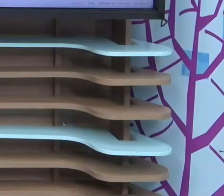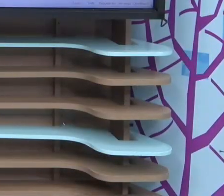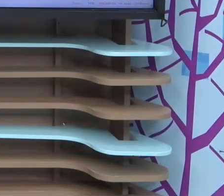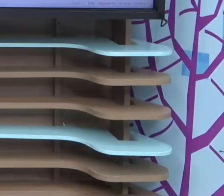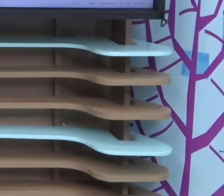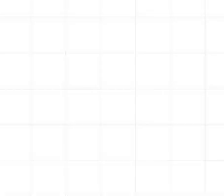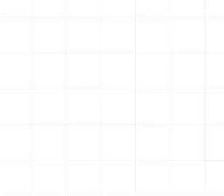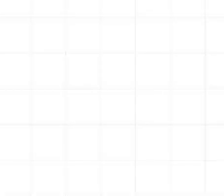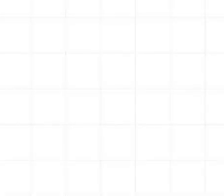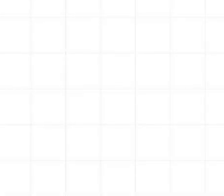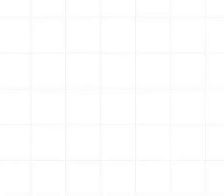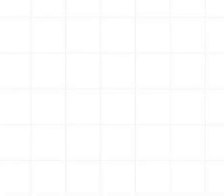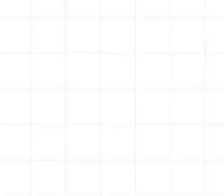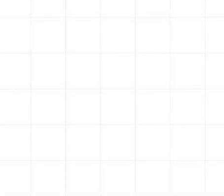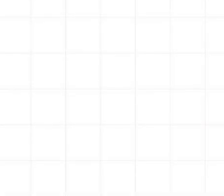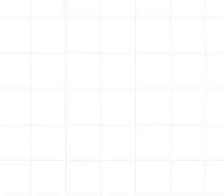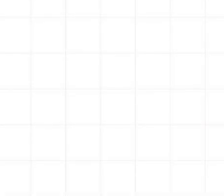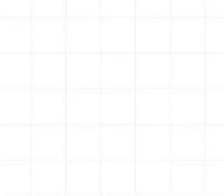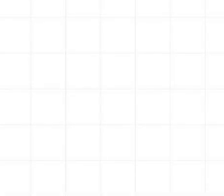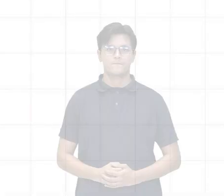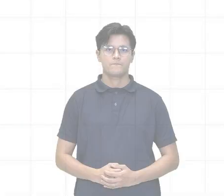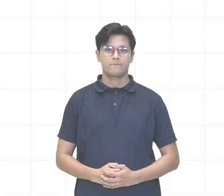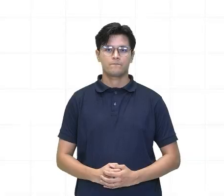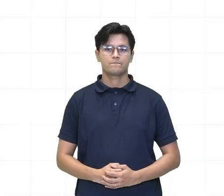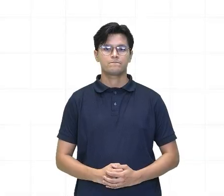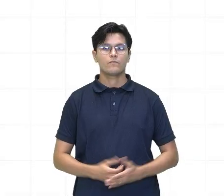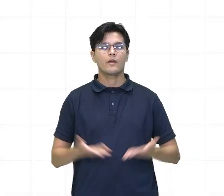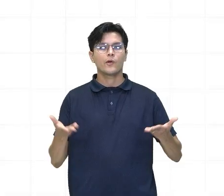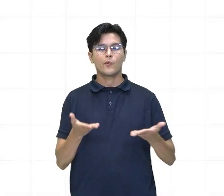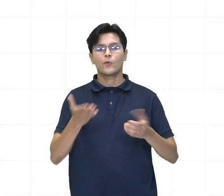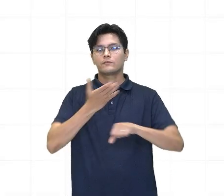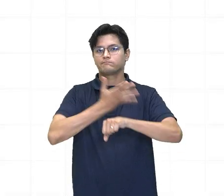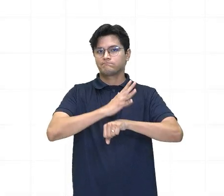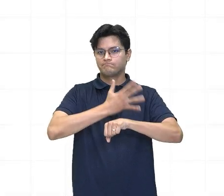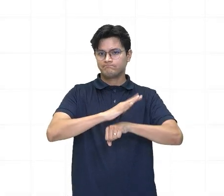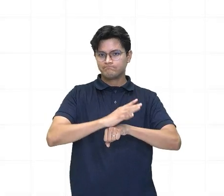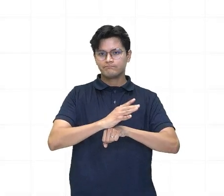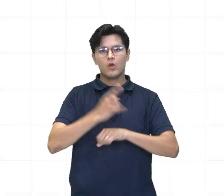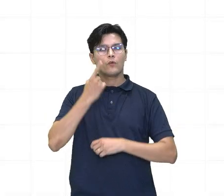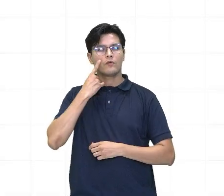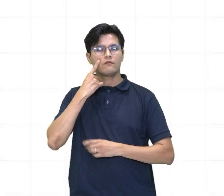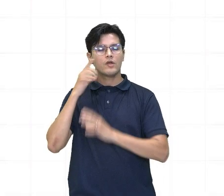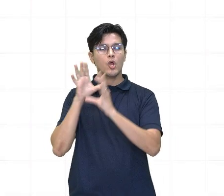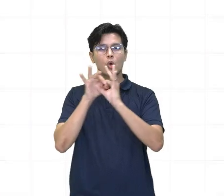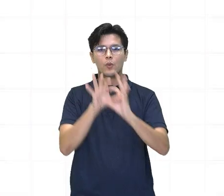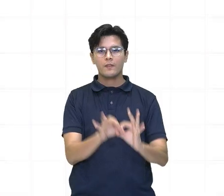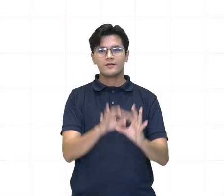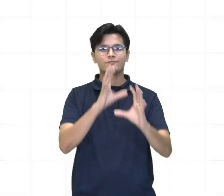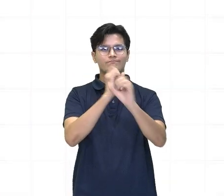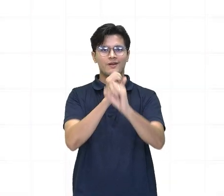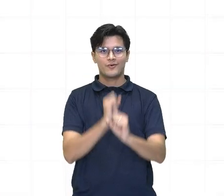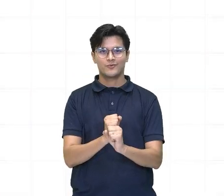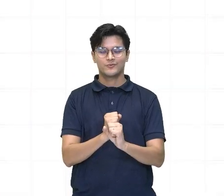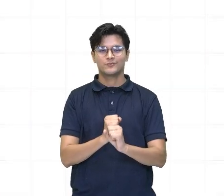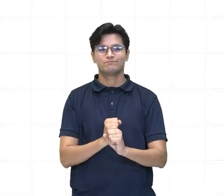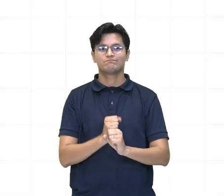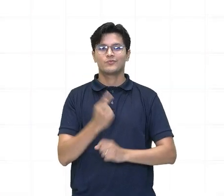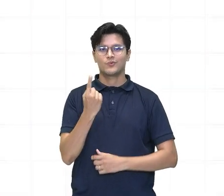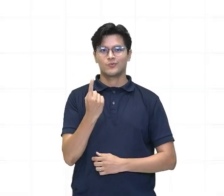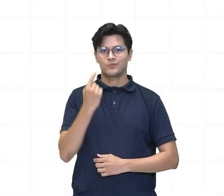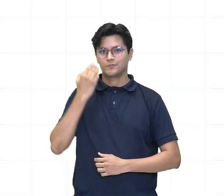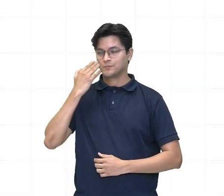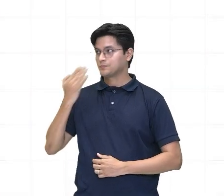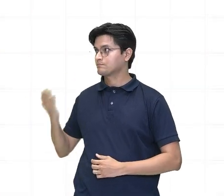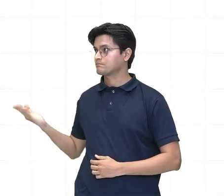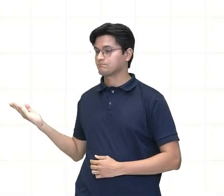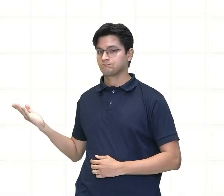gente aprendeu. Vamos lá. Vamos aí à nossa situação, problema 1. Tá?